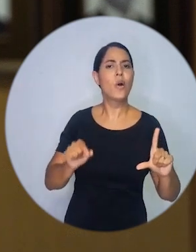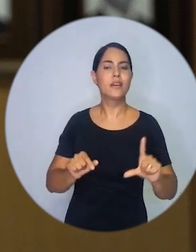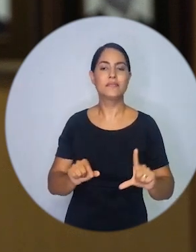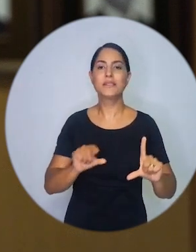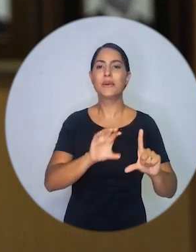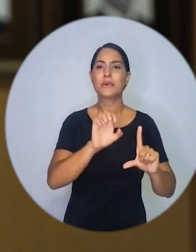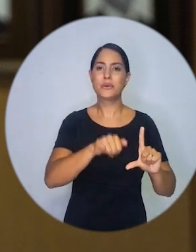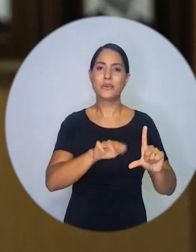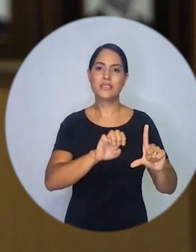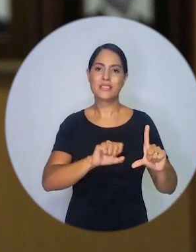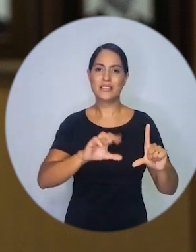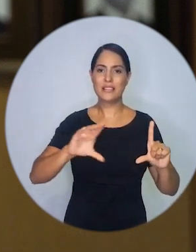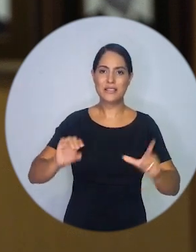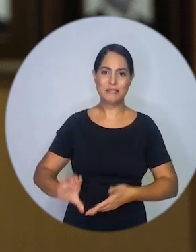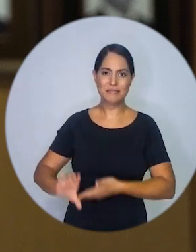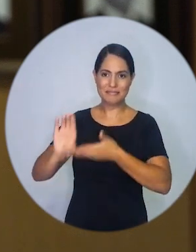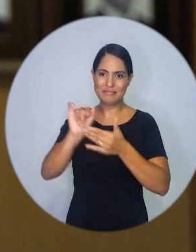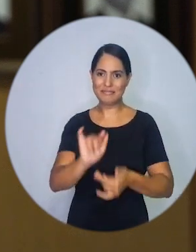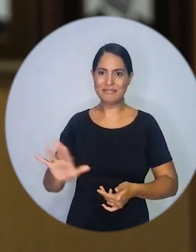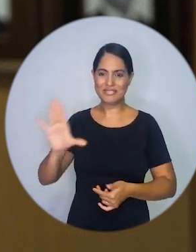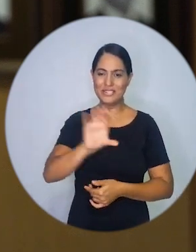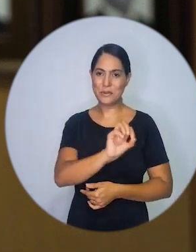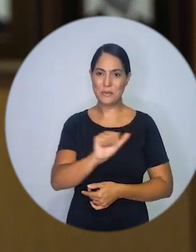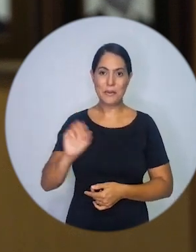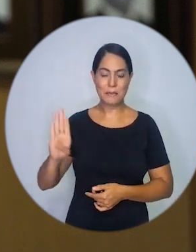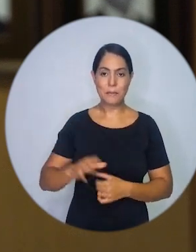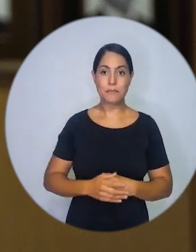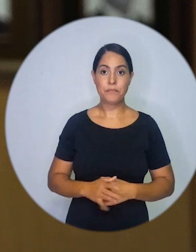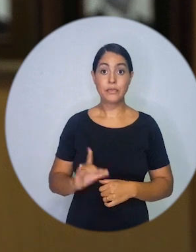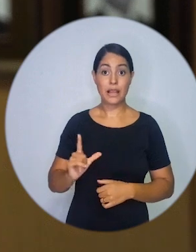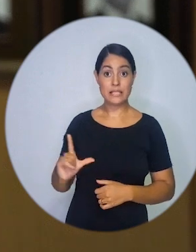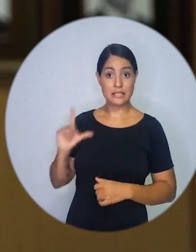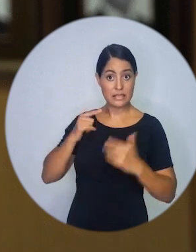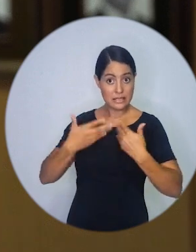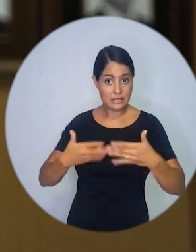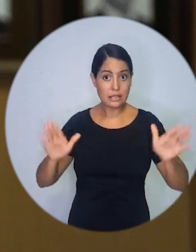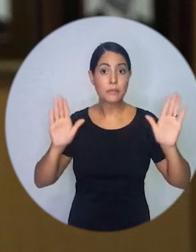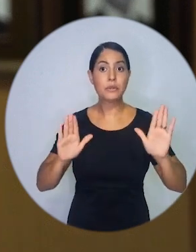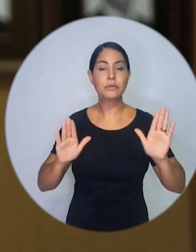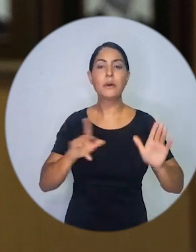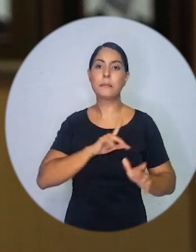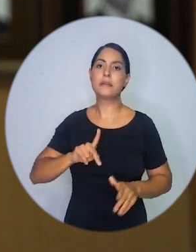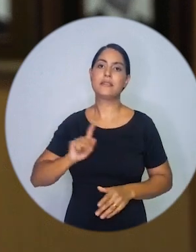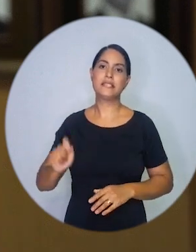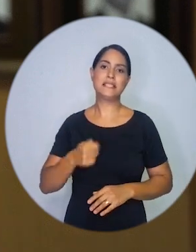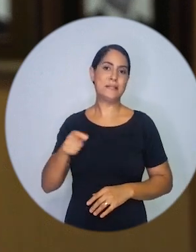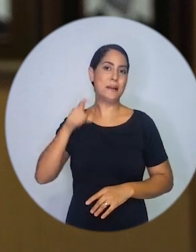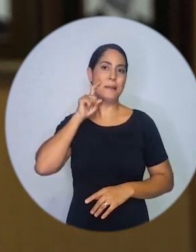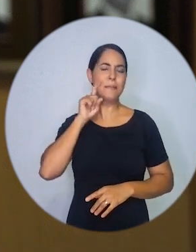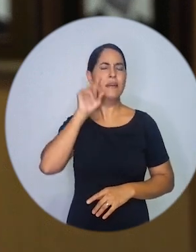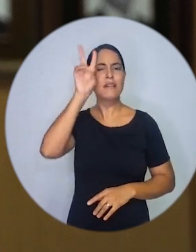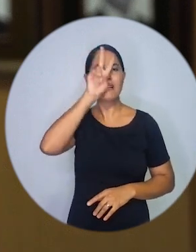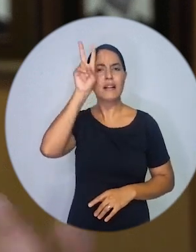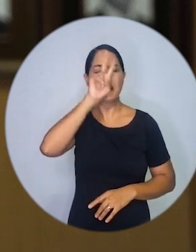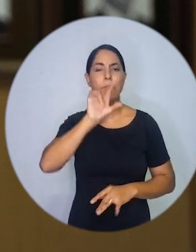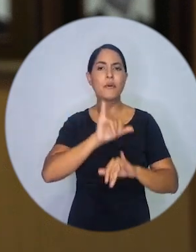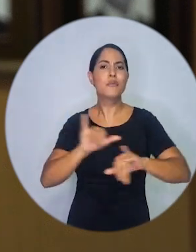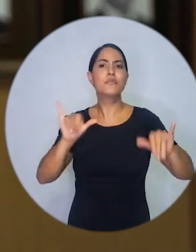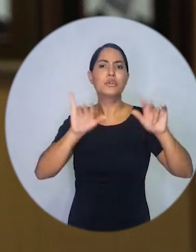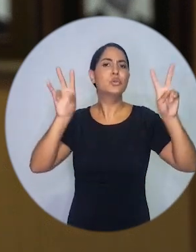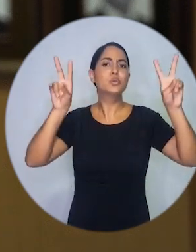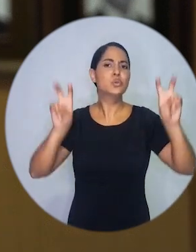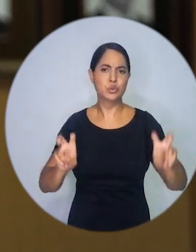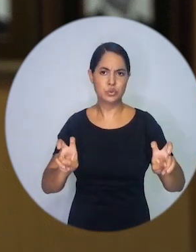Conselho Pleno da Ordem dos Advogados do Brasil. Antes da abertura da sessão, o presidente nacional da OAB, Beto Simonetti, relembrou